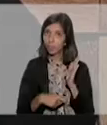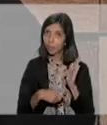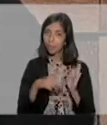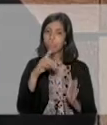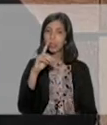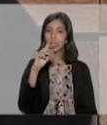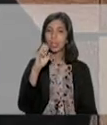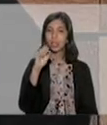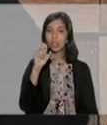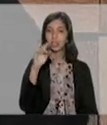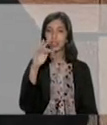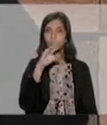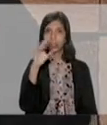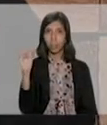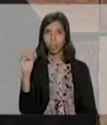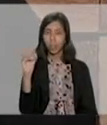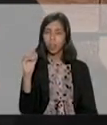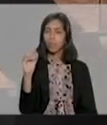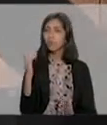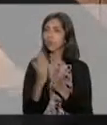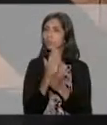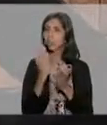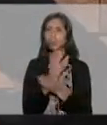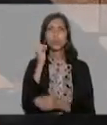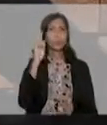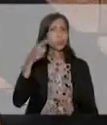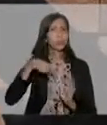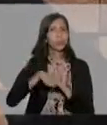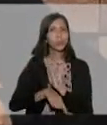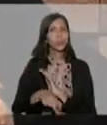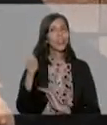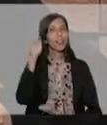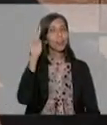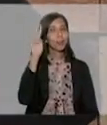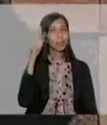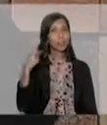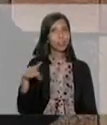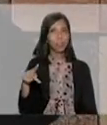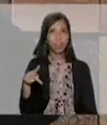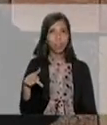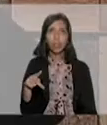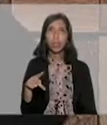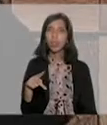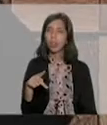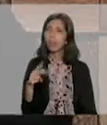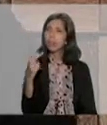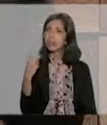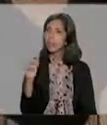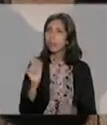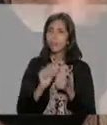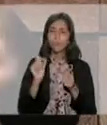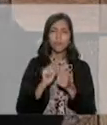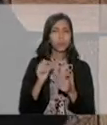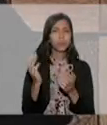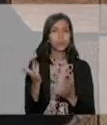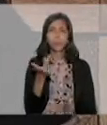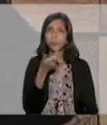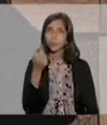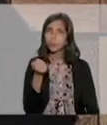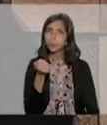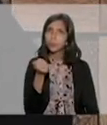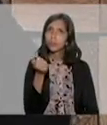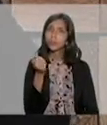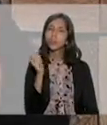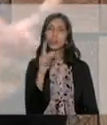chamado Desesterro. É uma história profundíssima. Eu lembrei dela quando estava falando do Walter Ugumãe. É uma aposta literária